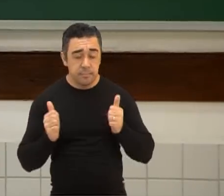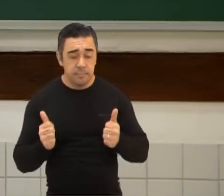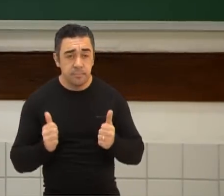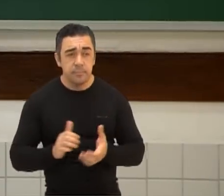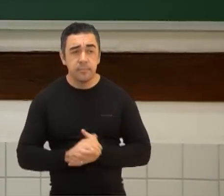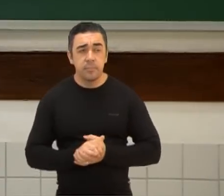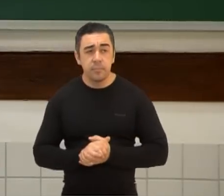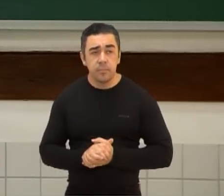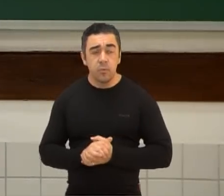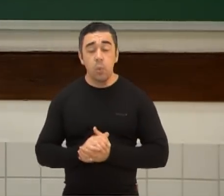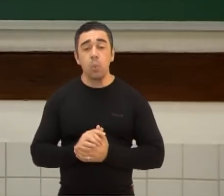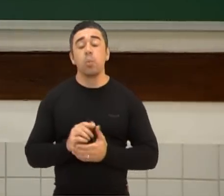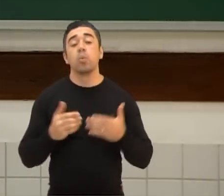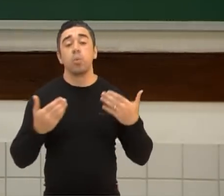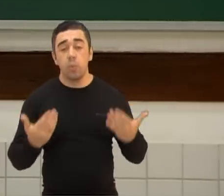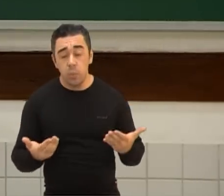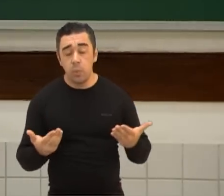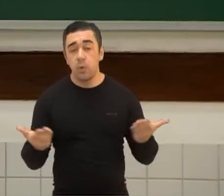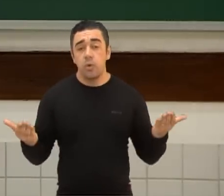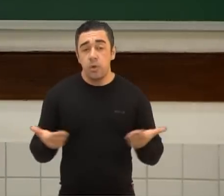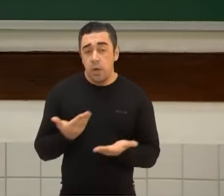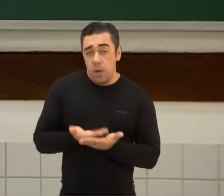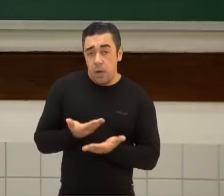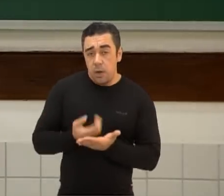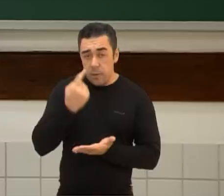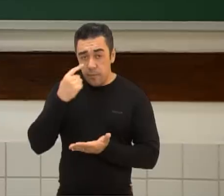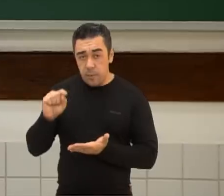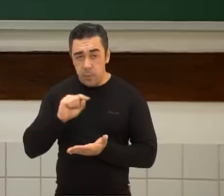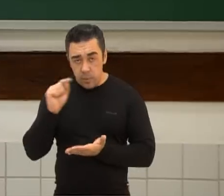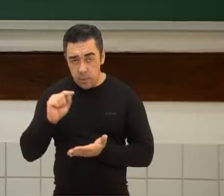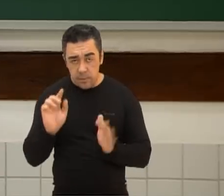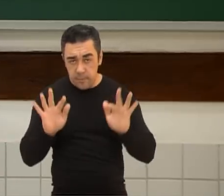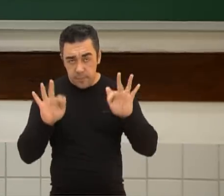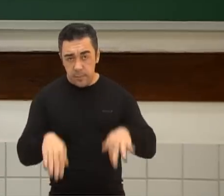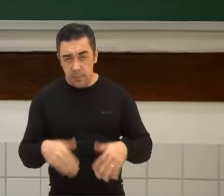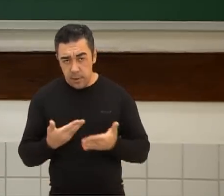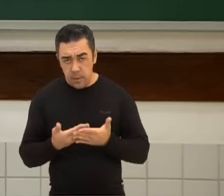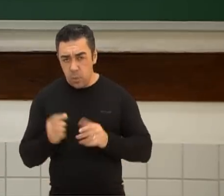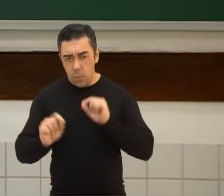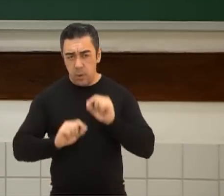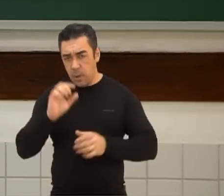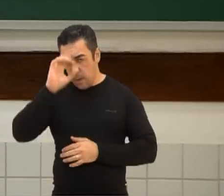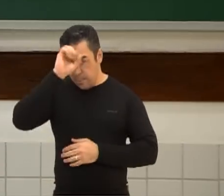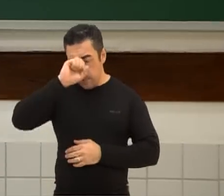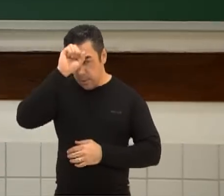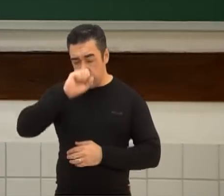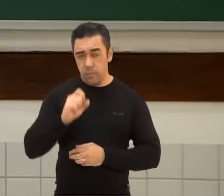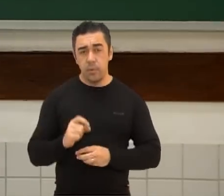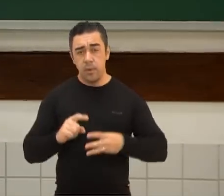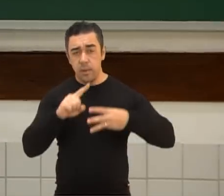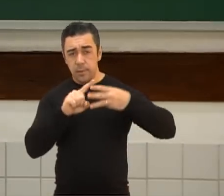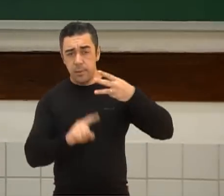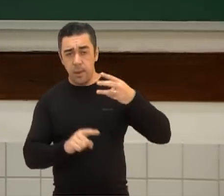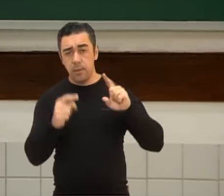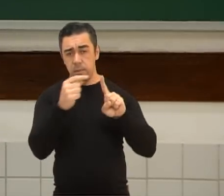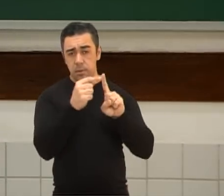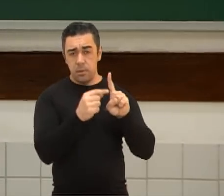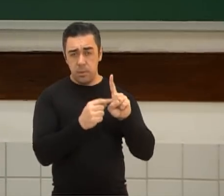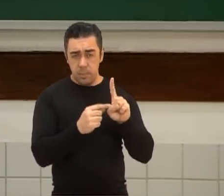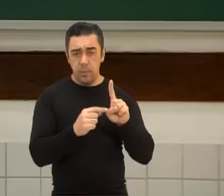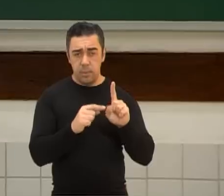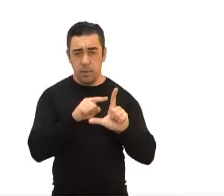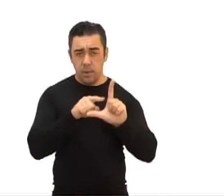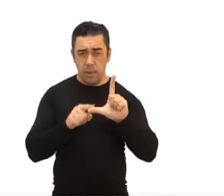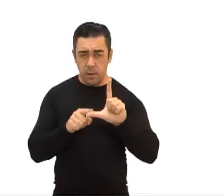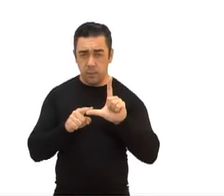beleza? Então, a nossa aula hoje está chegando ao fim. O que nós estudamos hoje? Hoje nós aprendemos